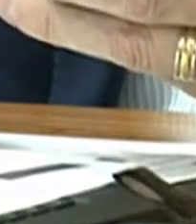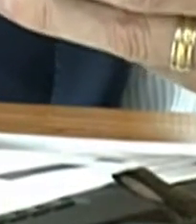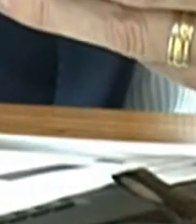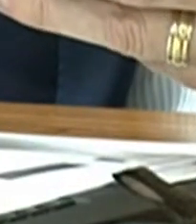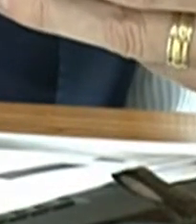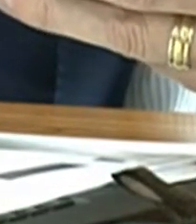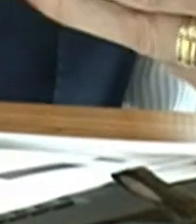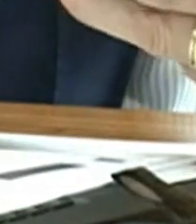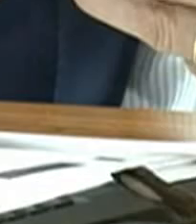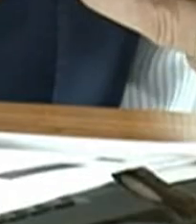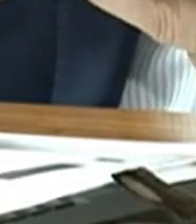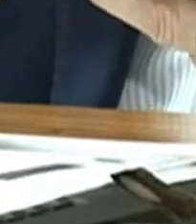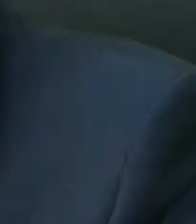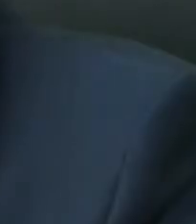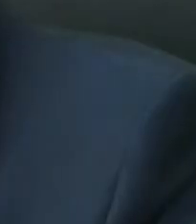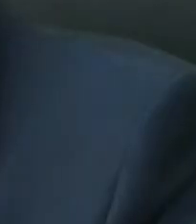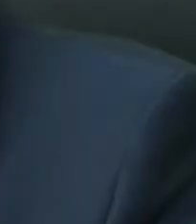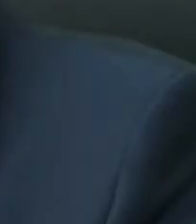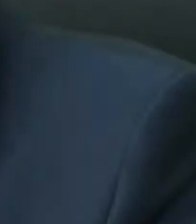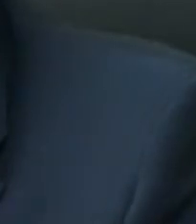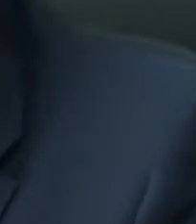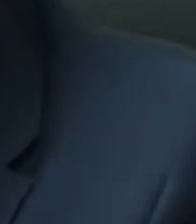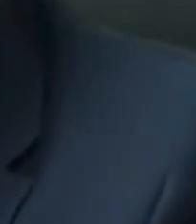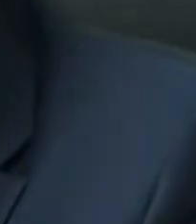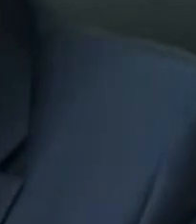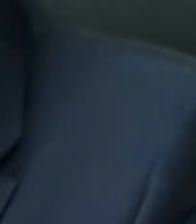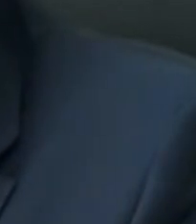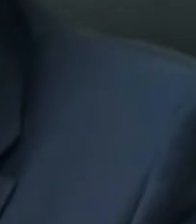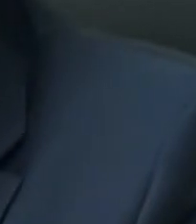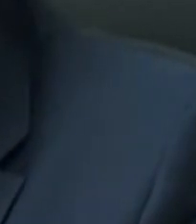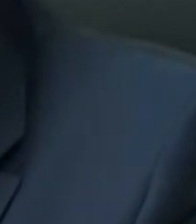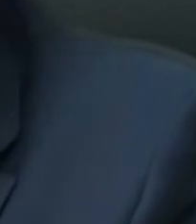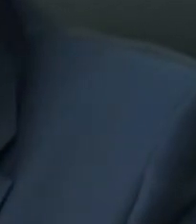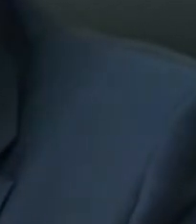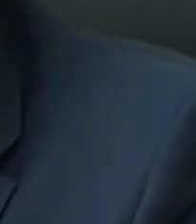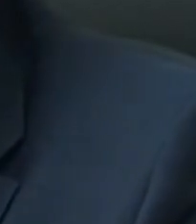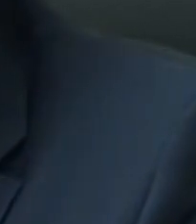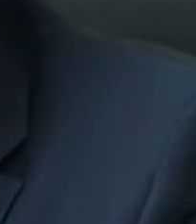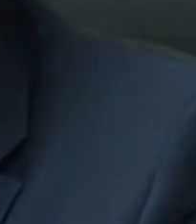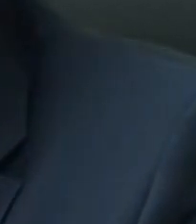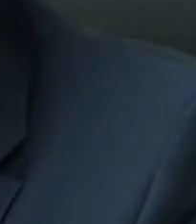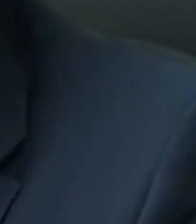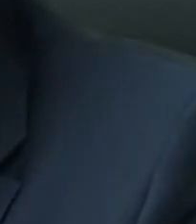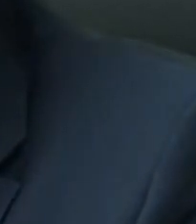decisão aqui da mesa diretora, assim como a prorrogação, né,